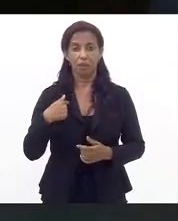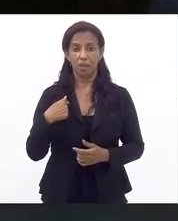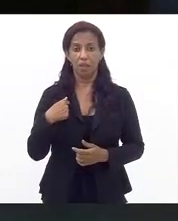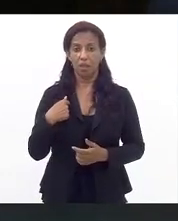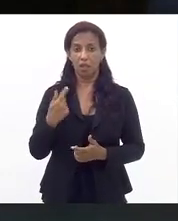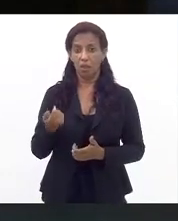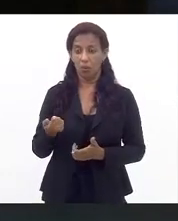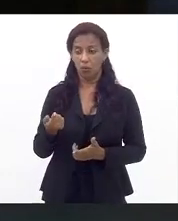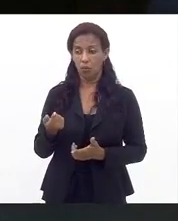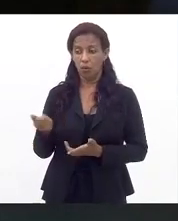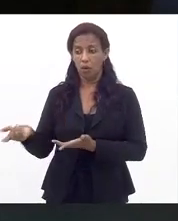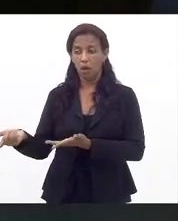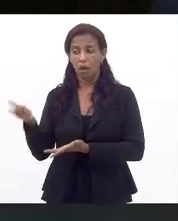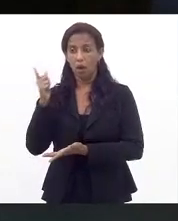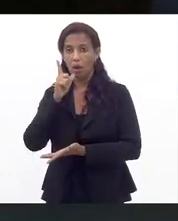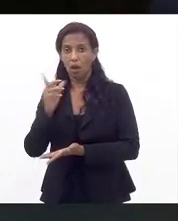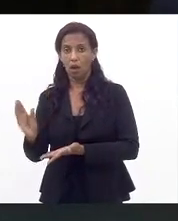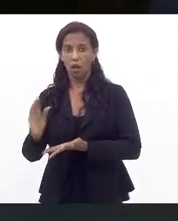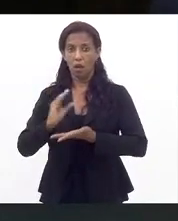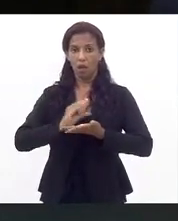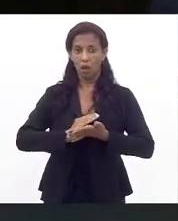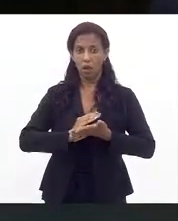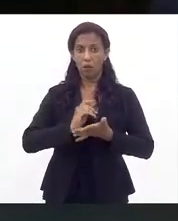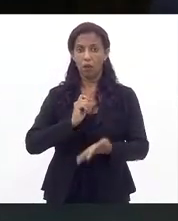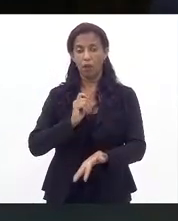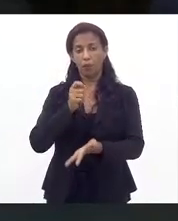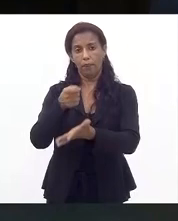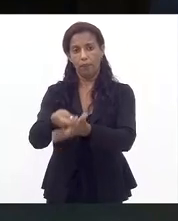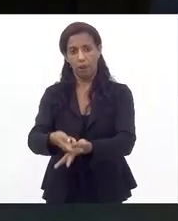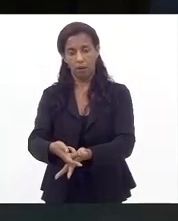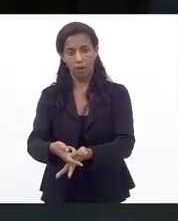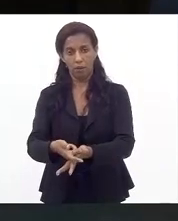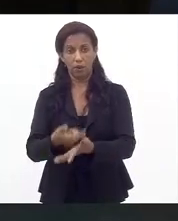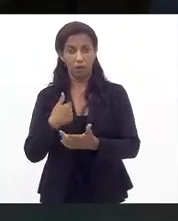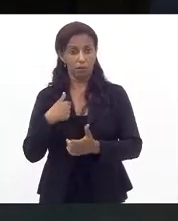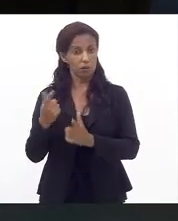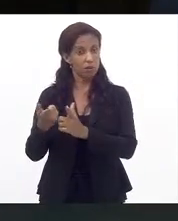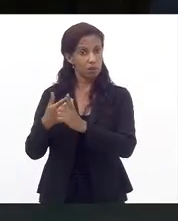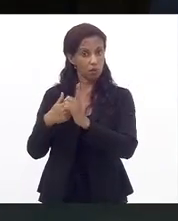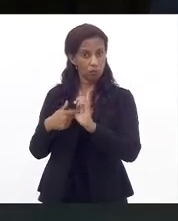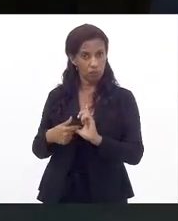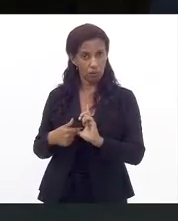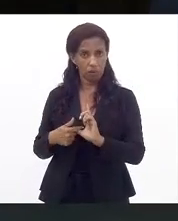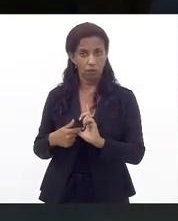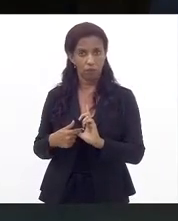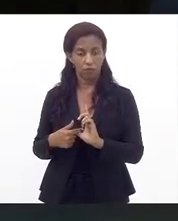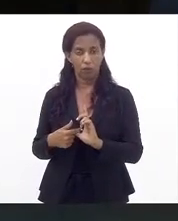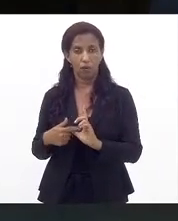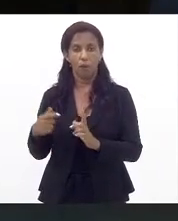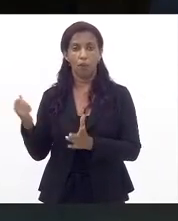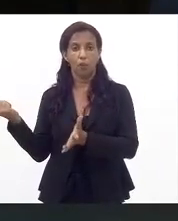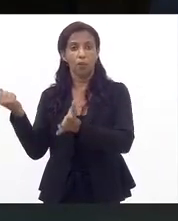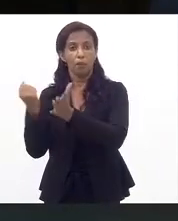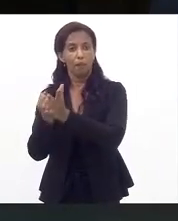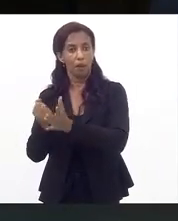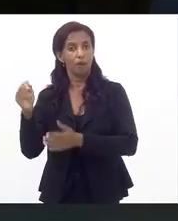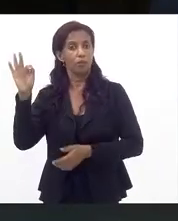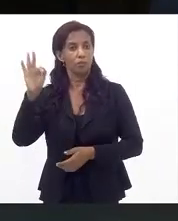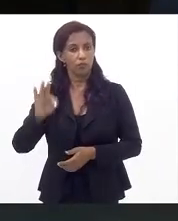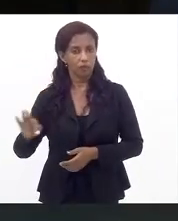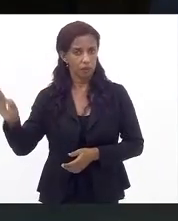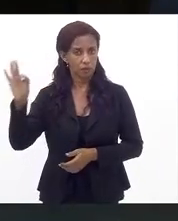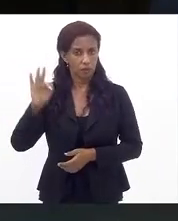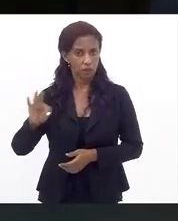devo se eu ganho um benefício eu pago com contrapartida Então você é o devo o por um pacto federativo